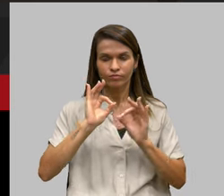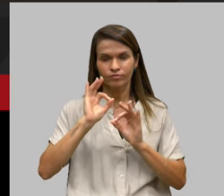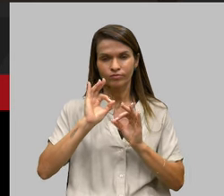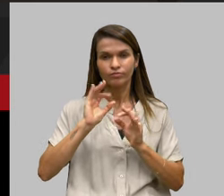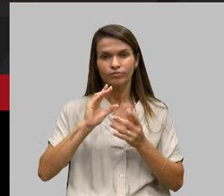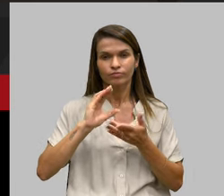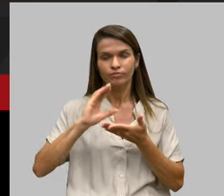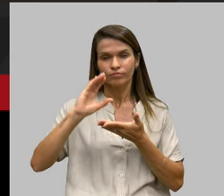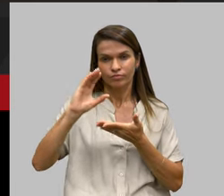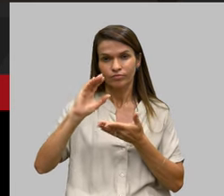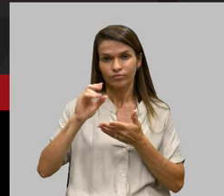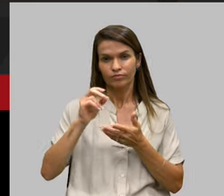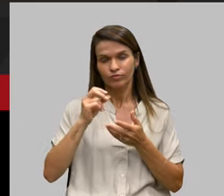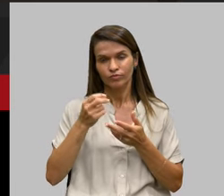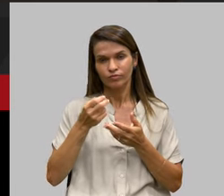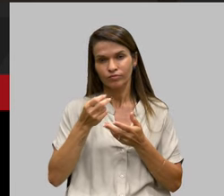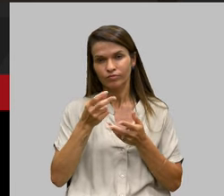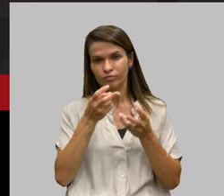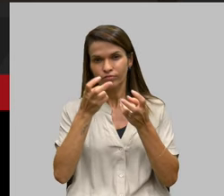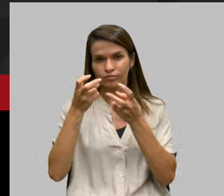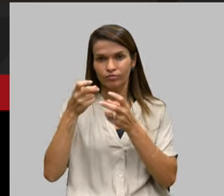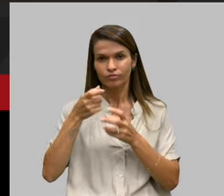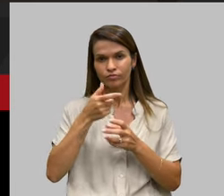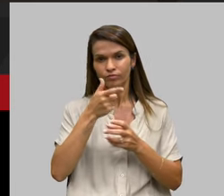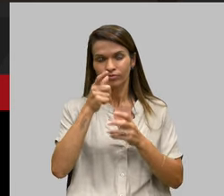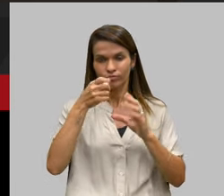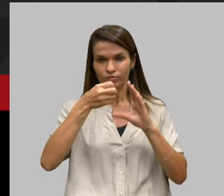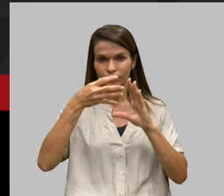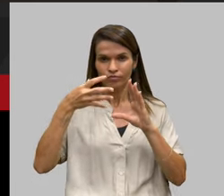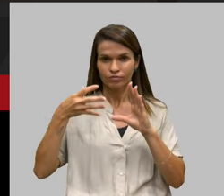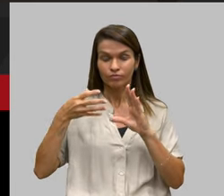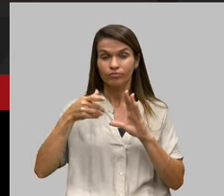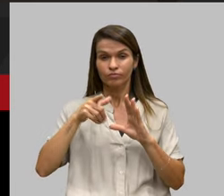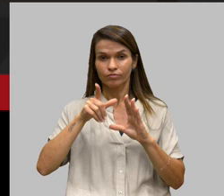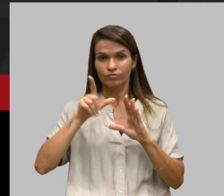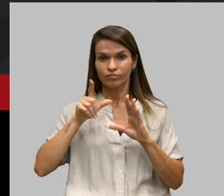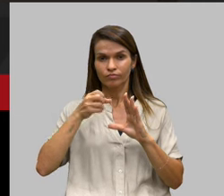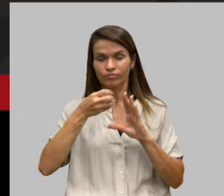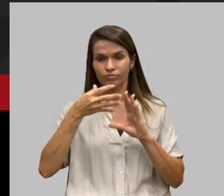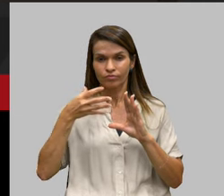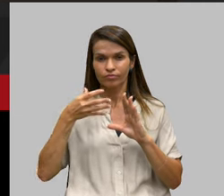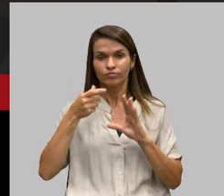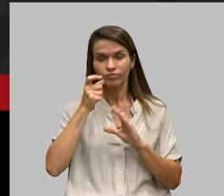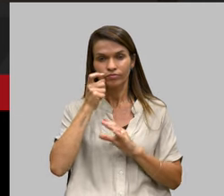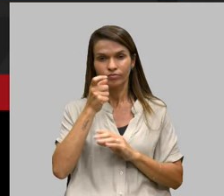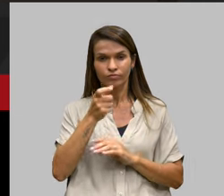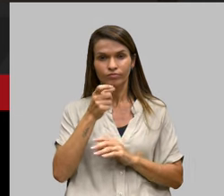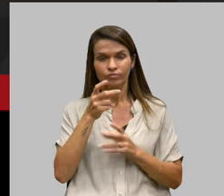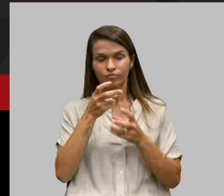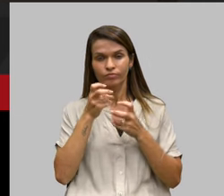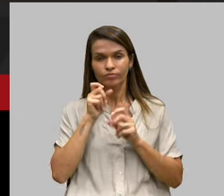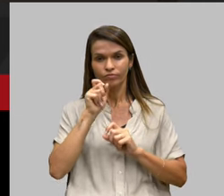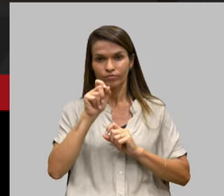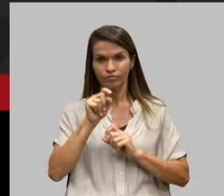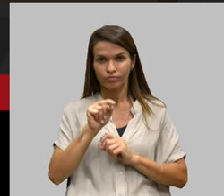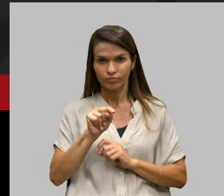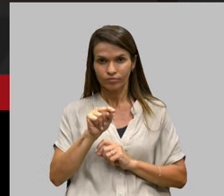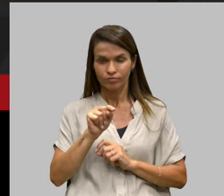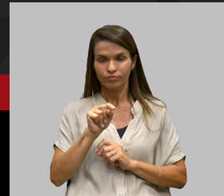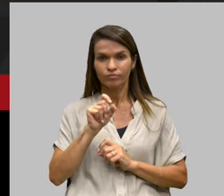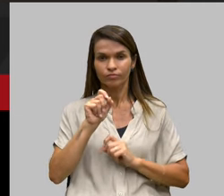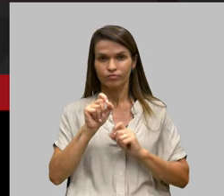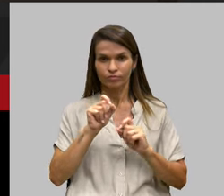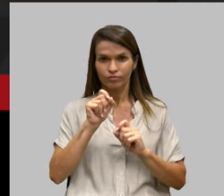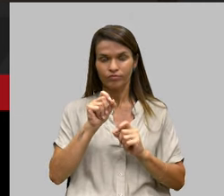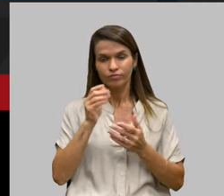seguintes critérios antes dos critérios é interessante a gente verificar aqui que